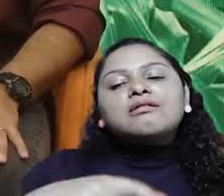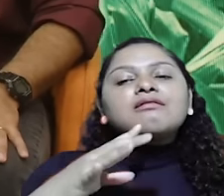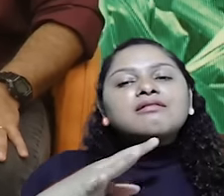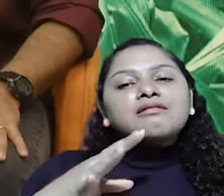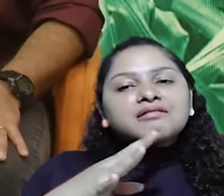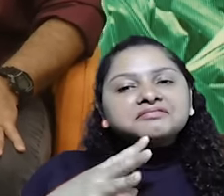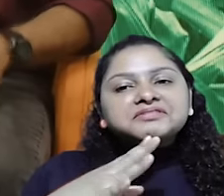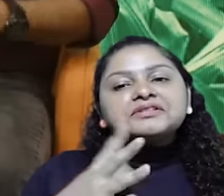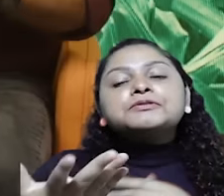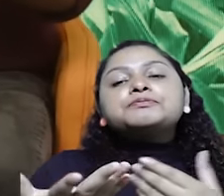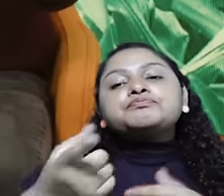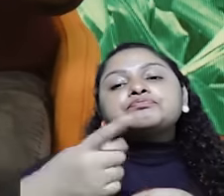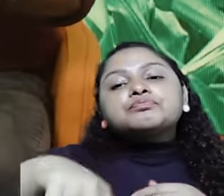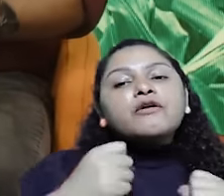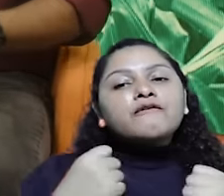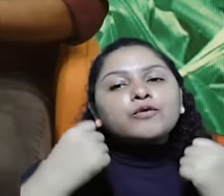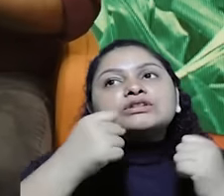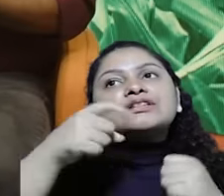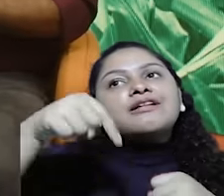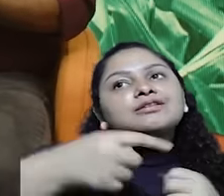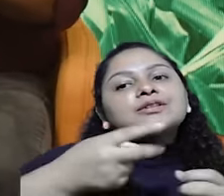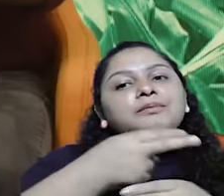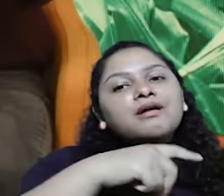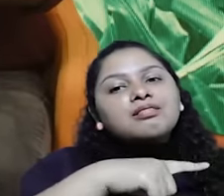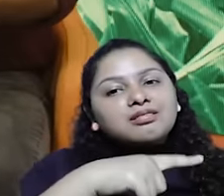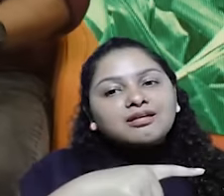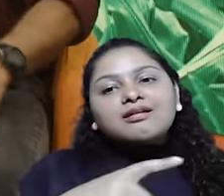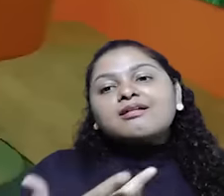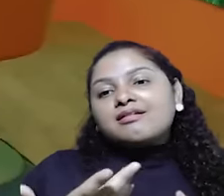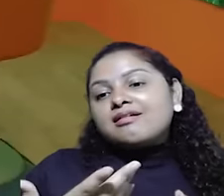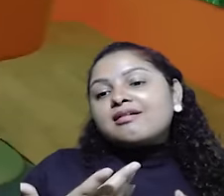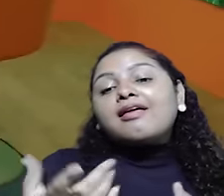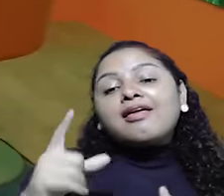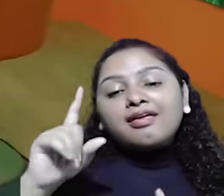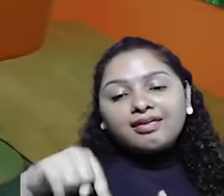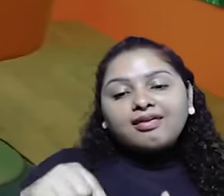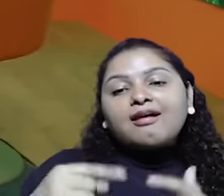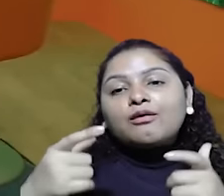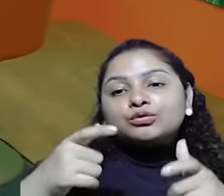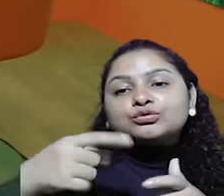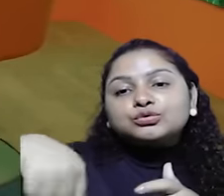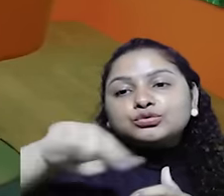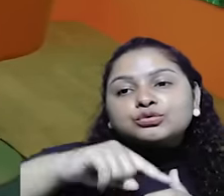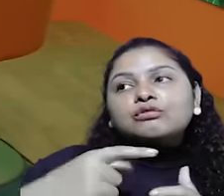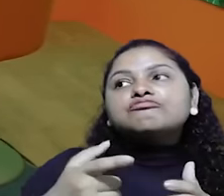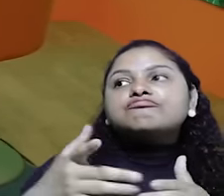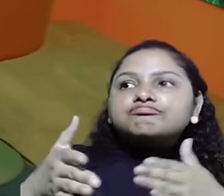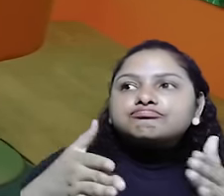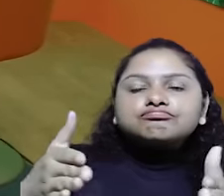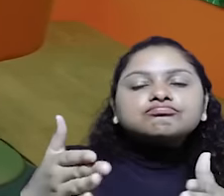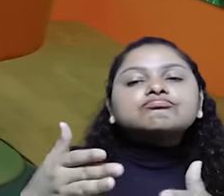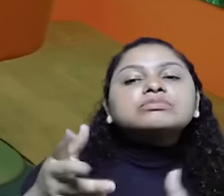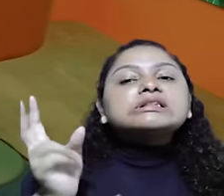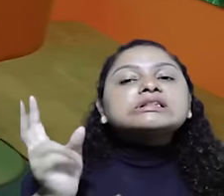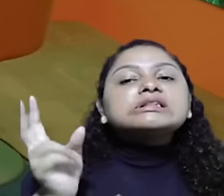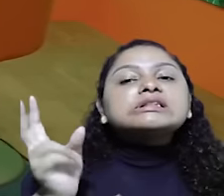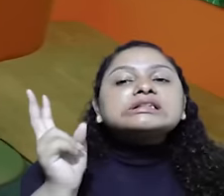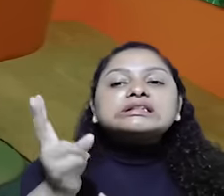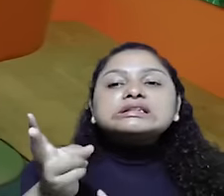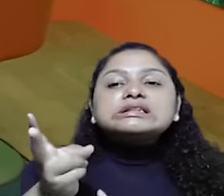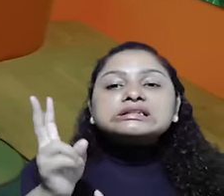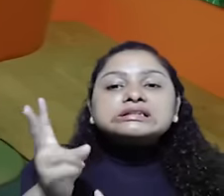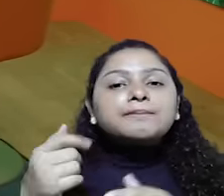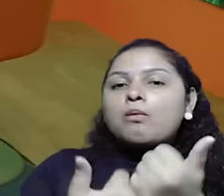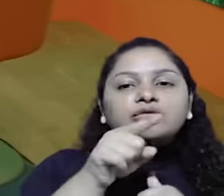sentido a força que você tem e para onde a gente tá eh costuma caminhar né que é sempre para dar o apoio para